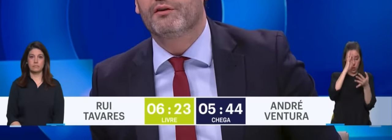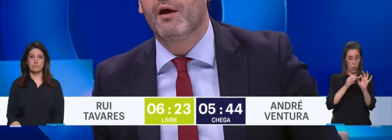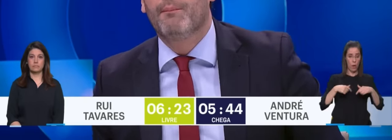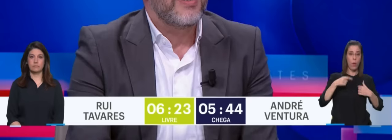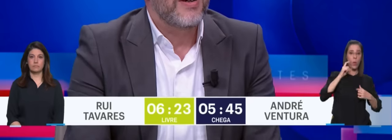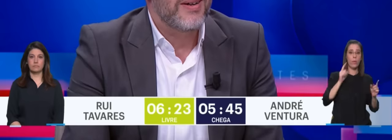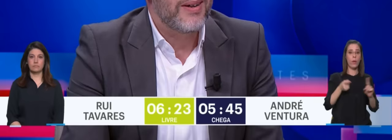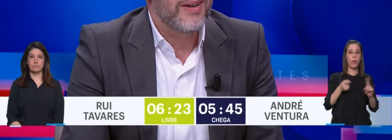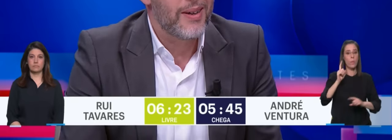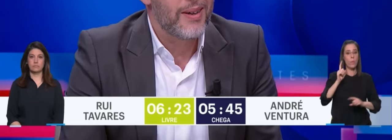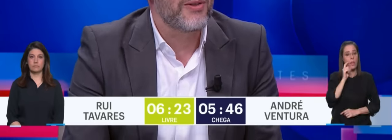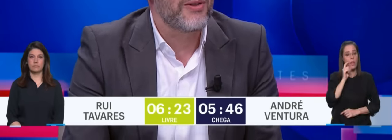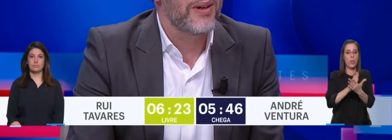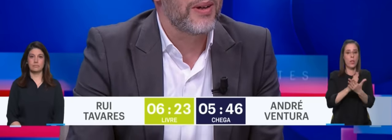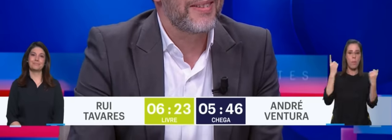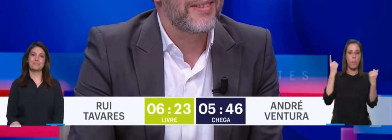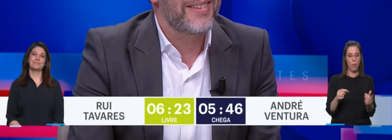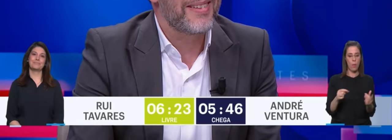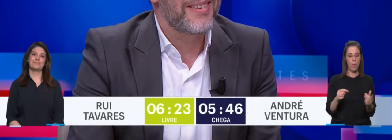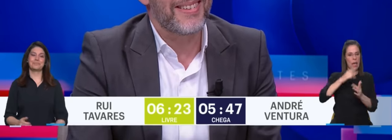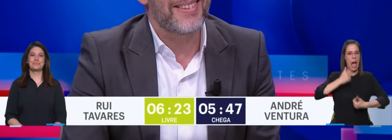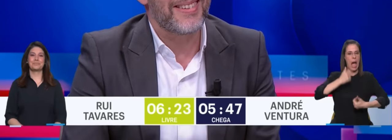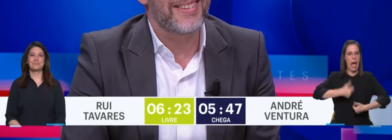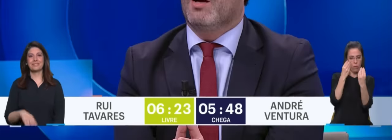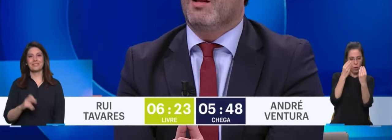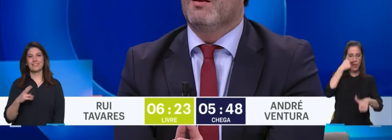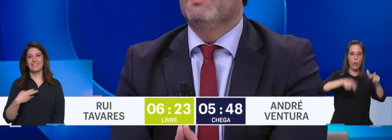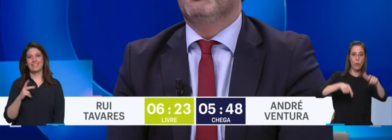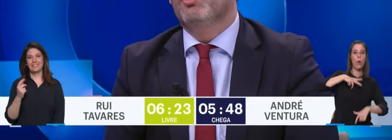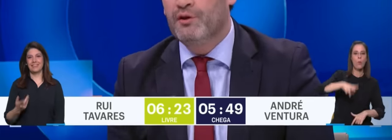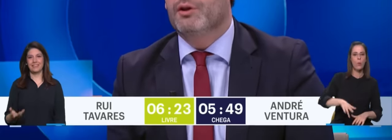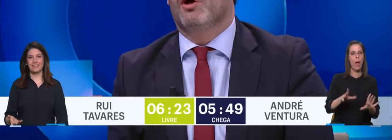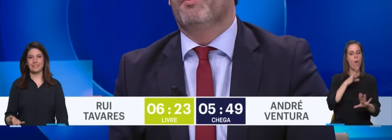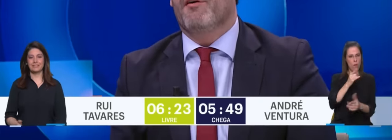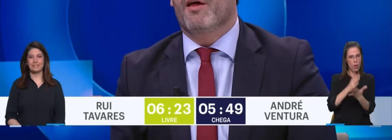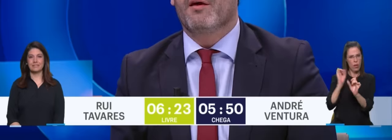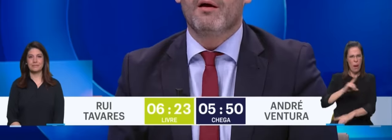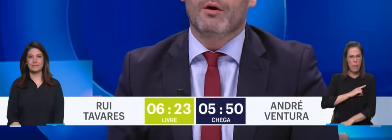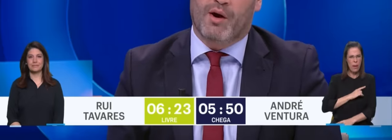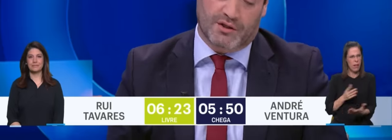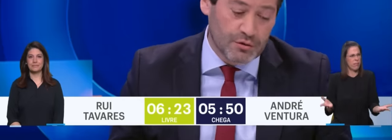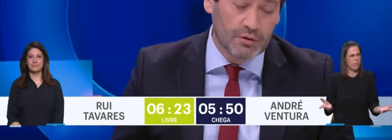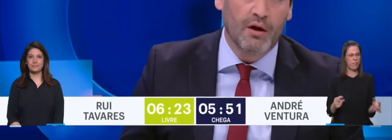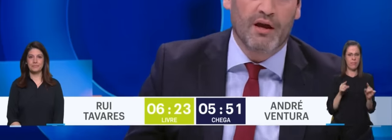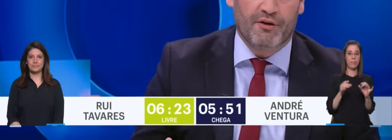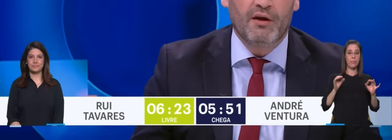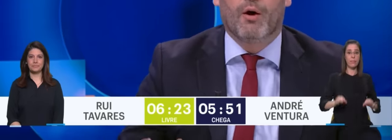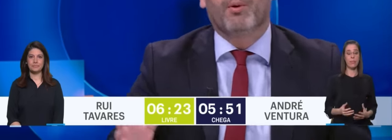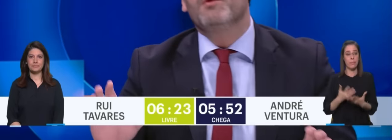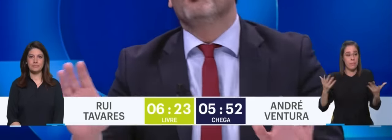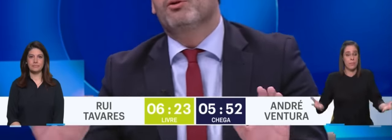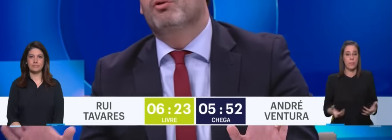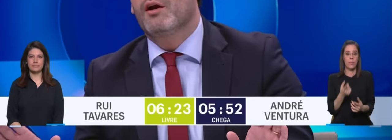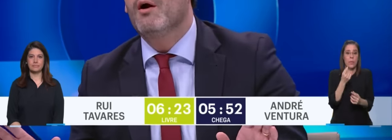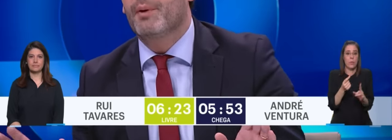com o que defende porque defende que a escola público é o centro Pilar da formação dos cidadãos em Portugal e tem o seu filho na escola privada eu acho que isso enfim é um